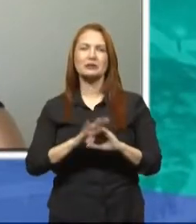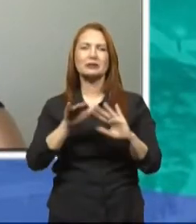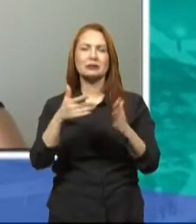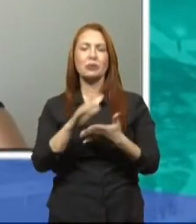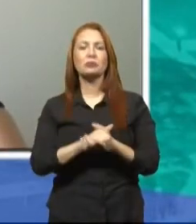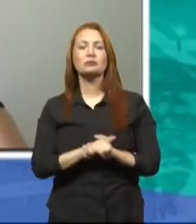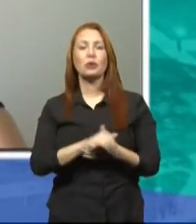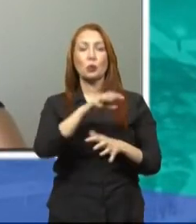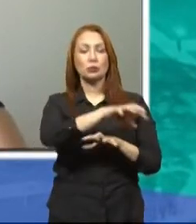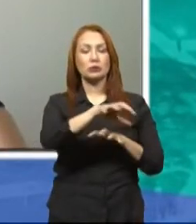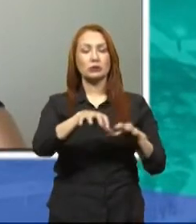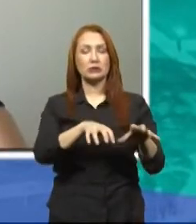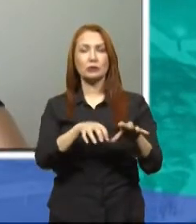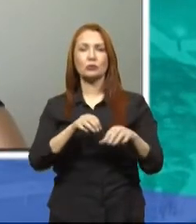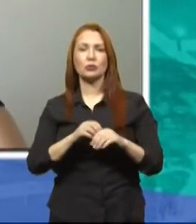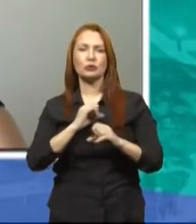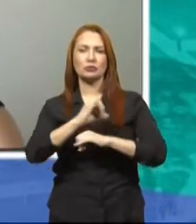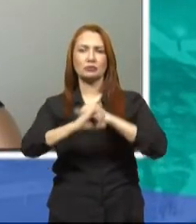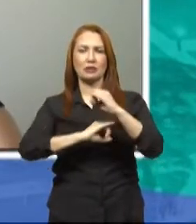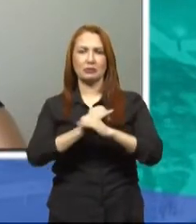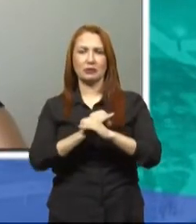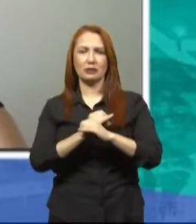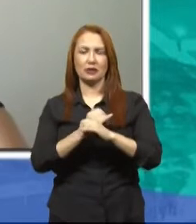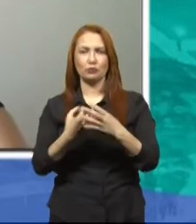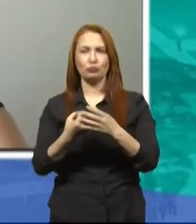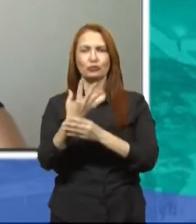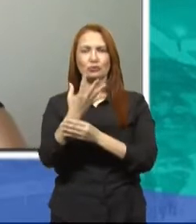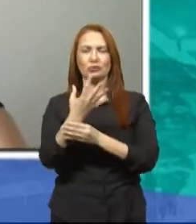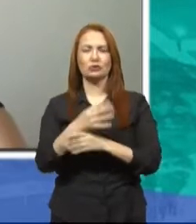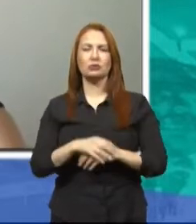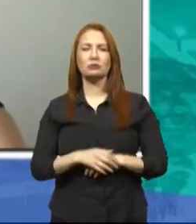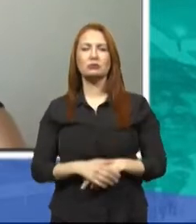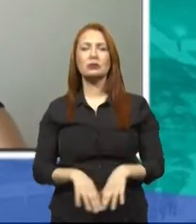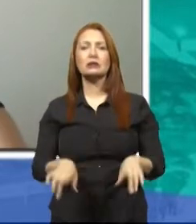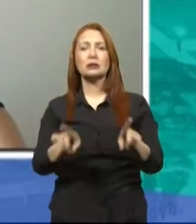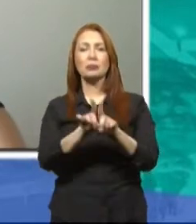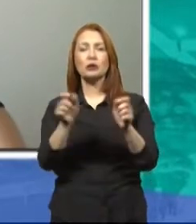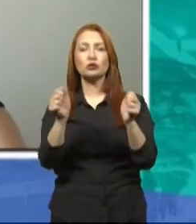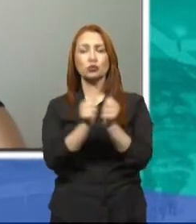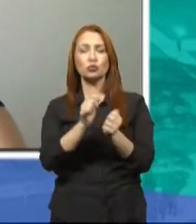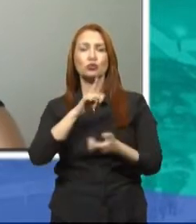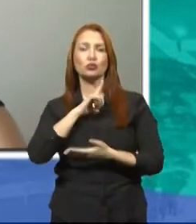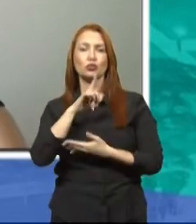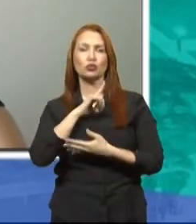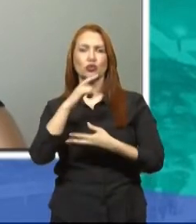internet surgiram naquela onda, né? Com o advento dos smartphones,